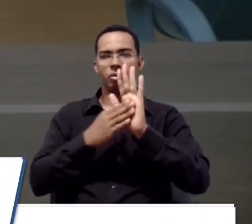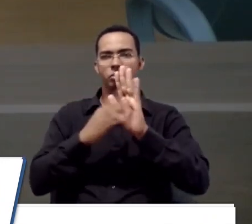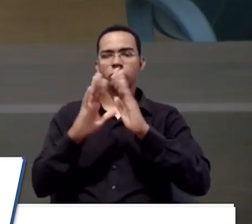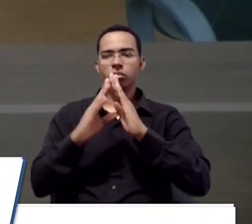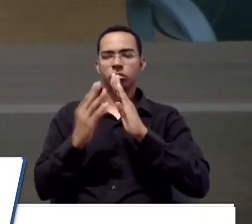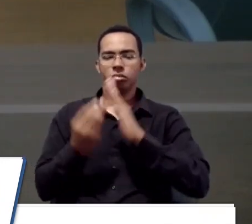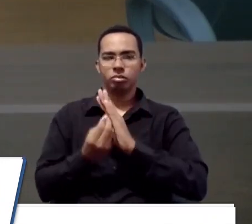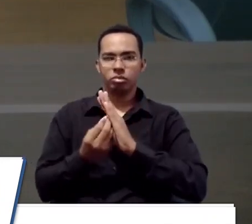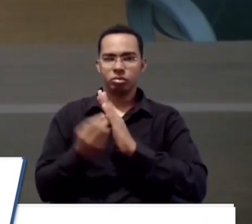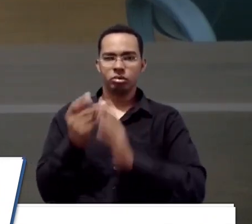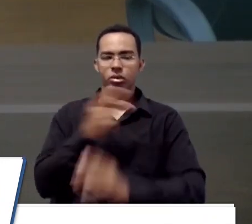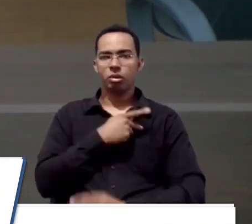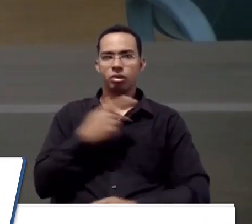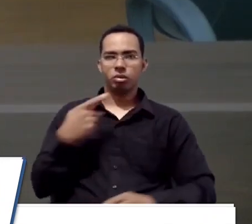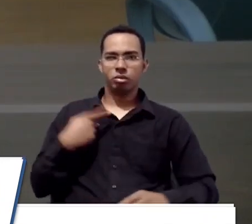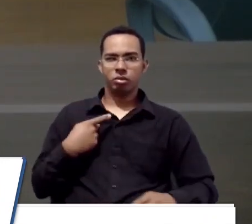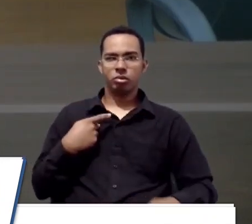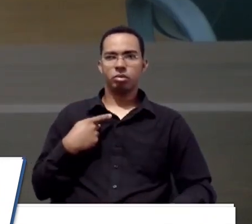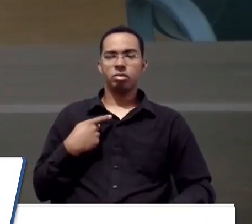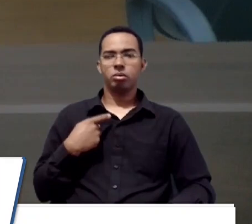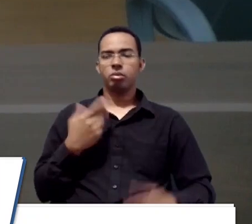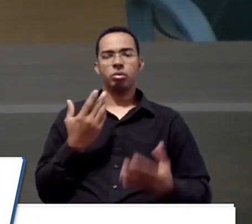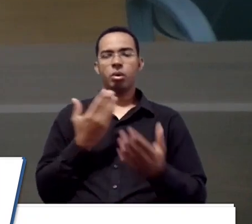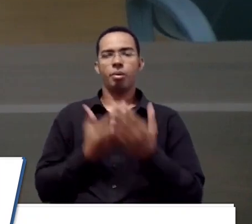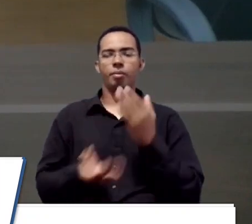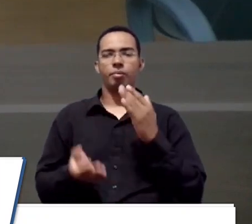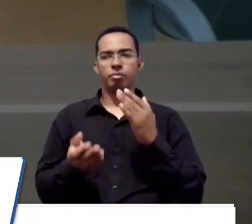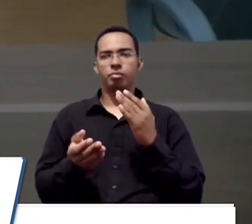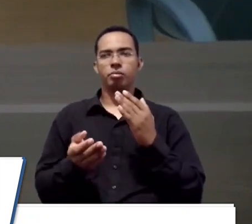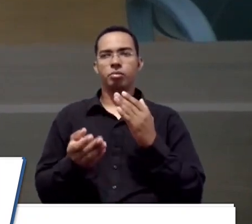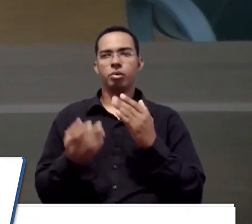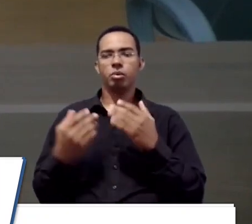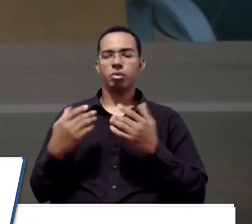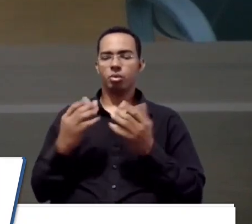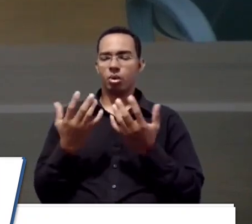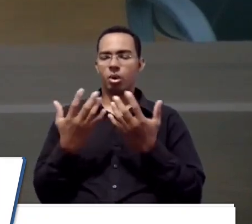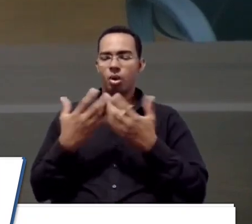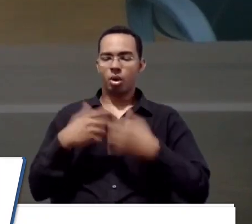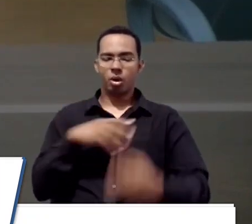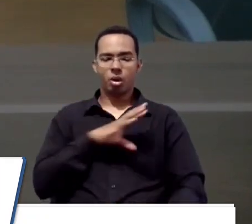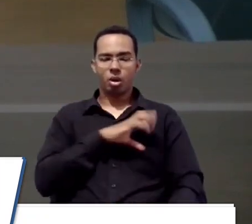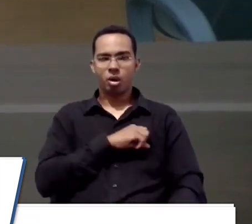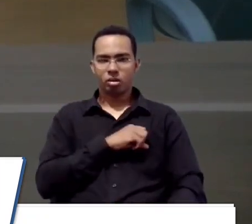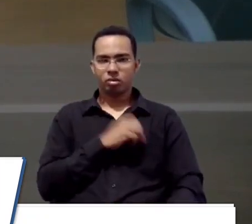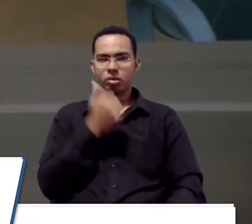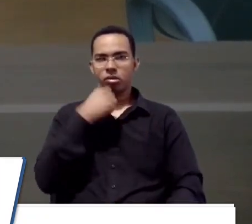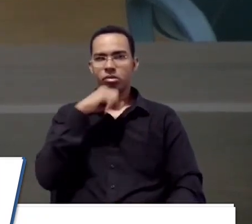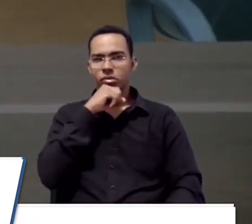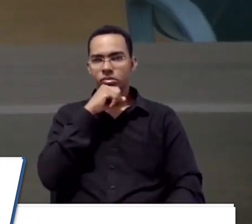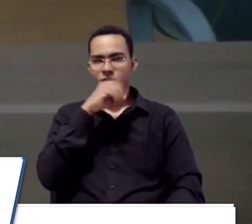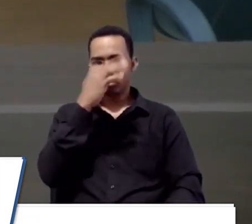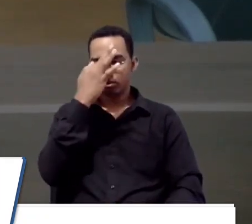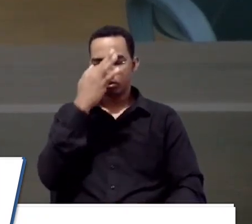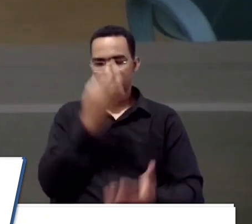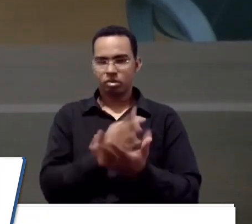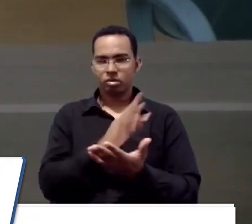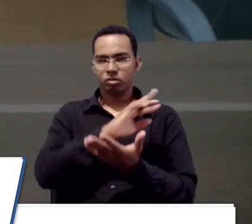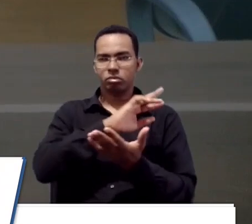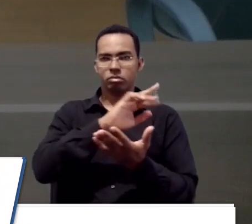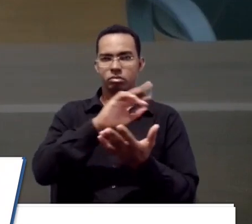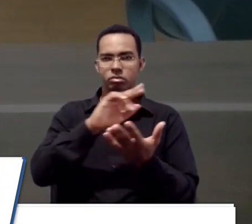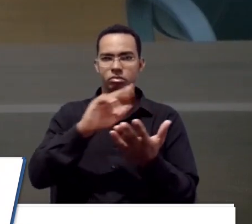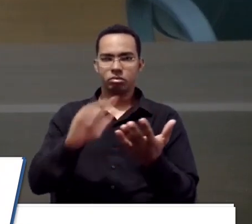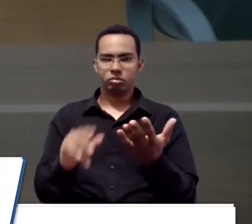aos pastores, sem perder a sua essência de amor e de mãe na fé de milhares